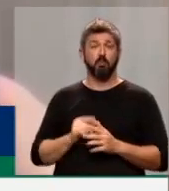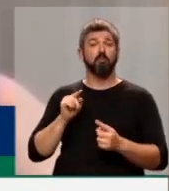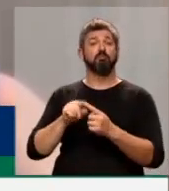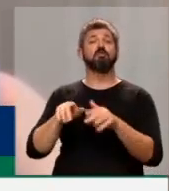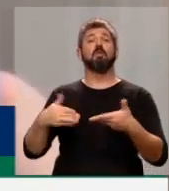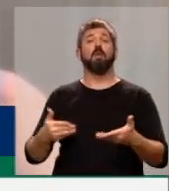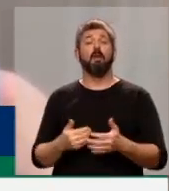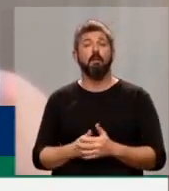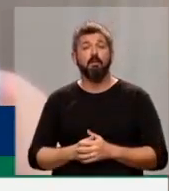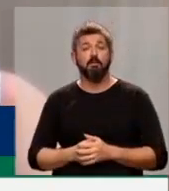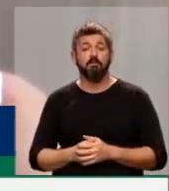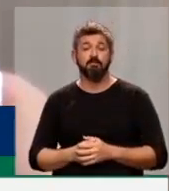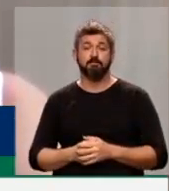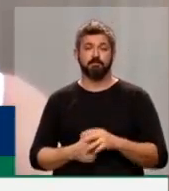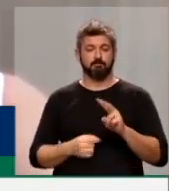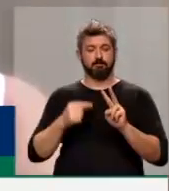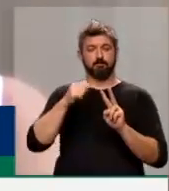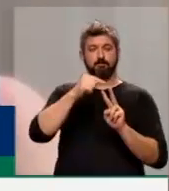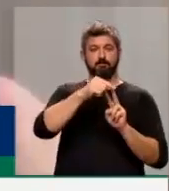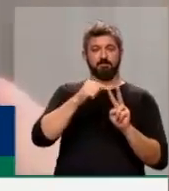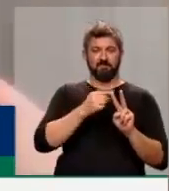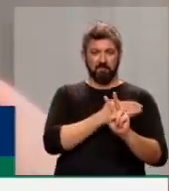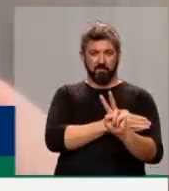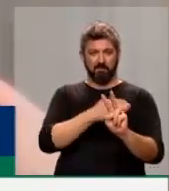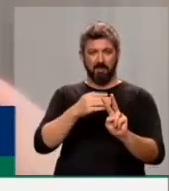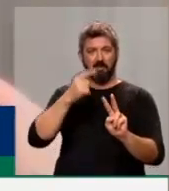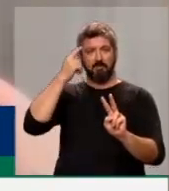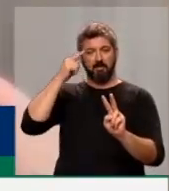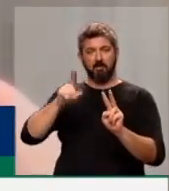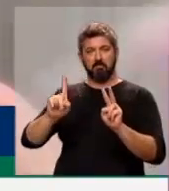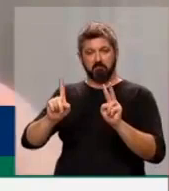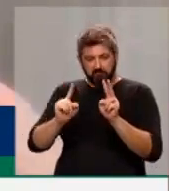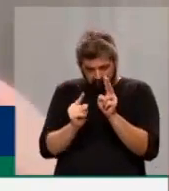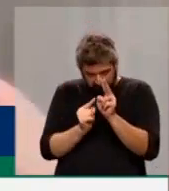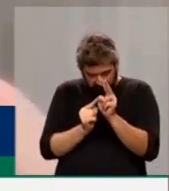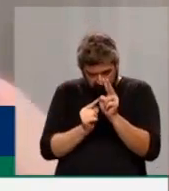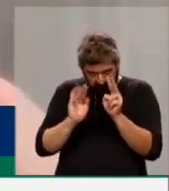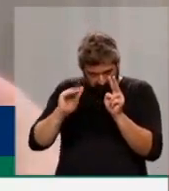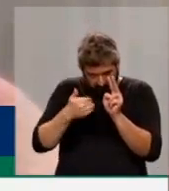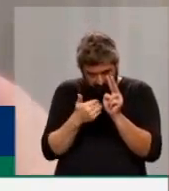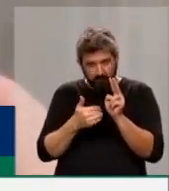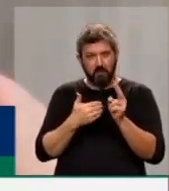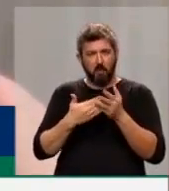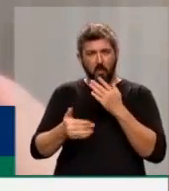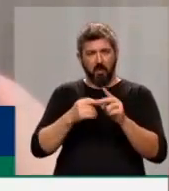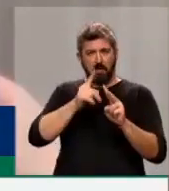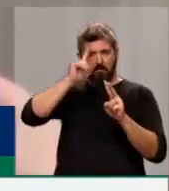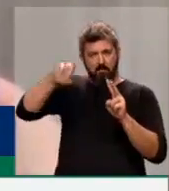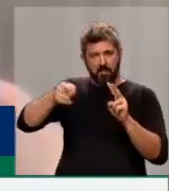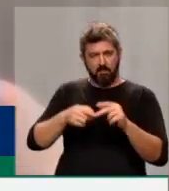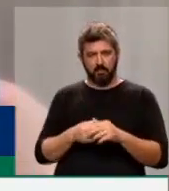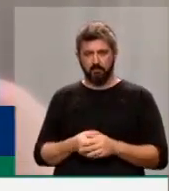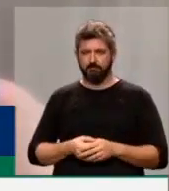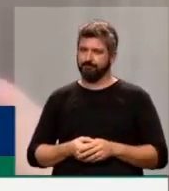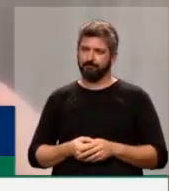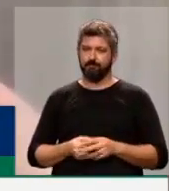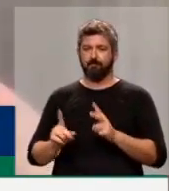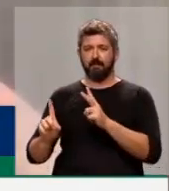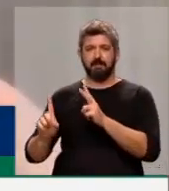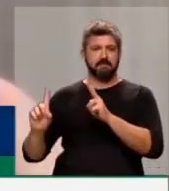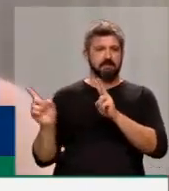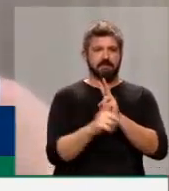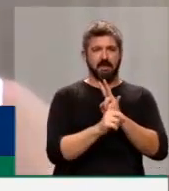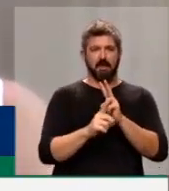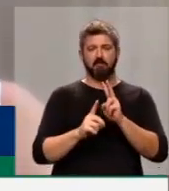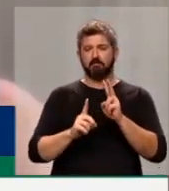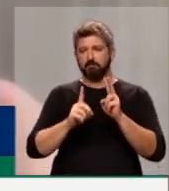motivo, por aqueles acharem que ele deveria obedecer. Obedecer a qualquer ordem que eles tenham dado. Sair, não